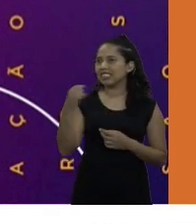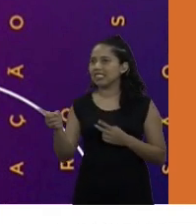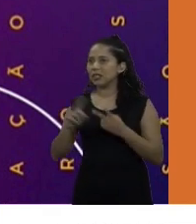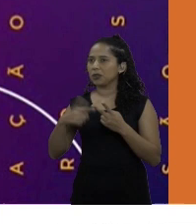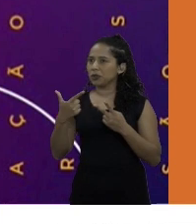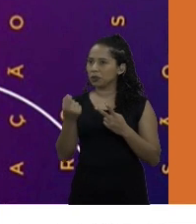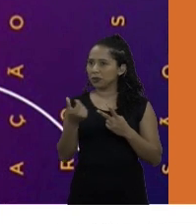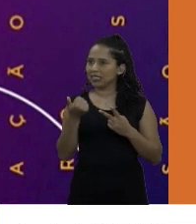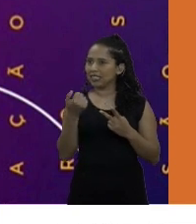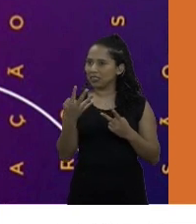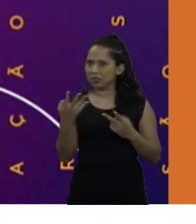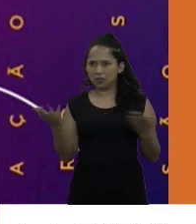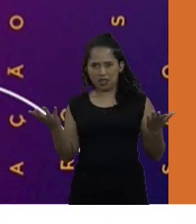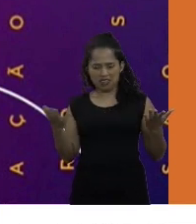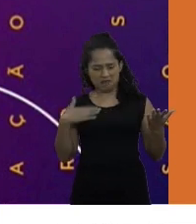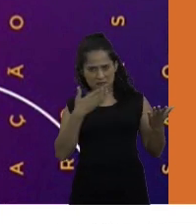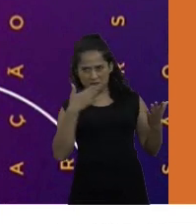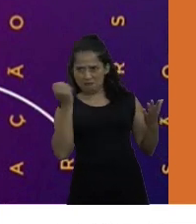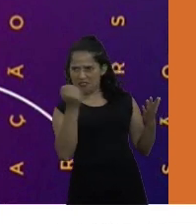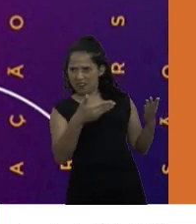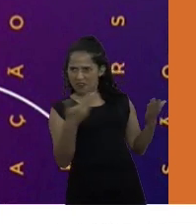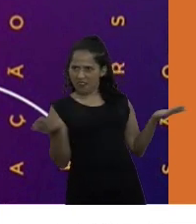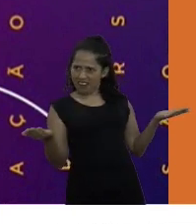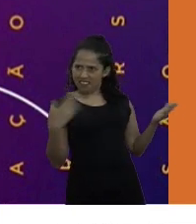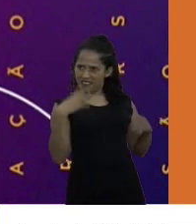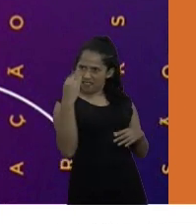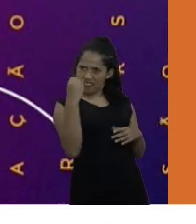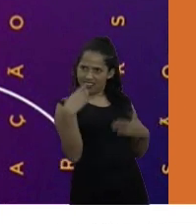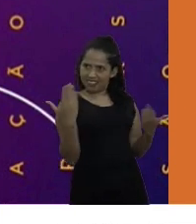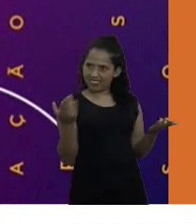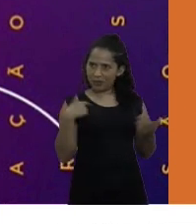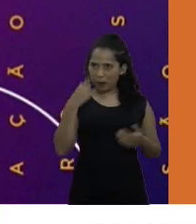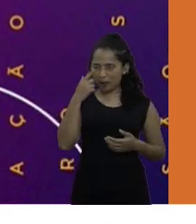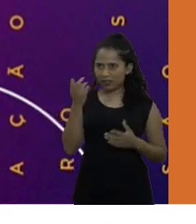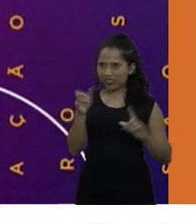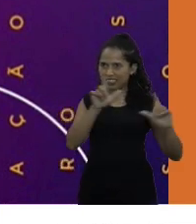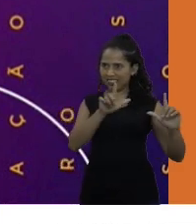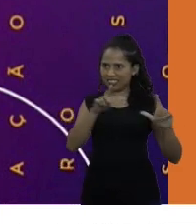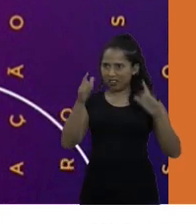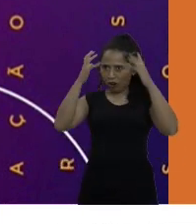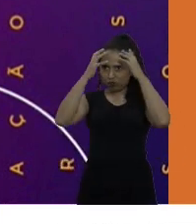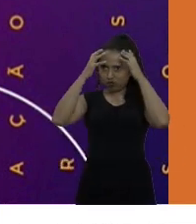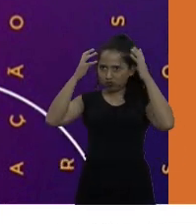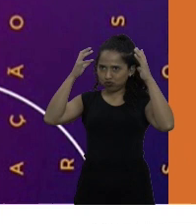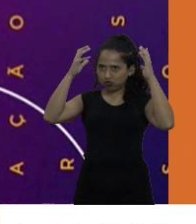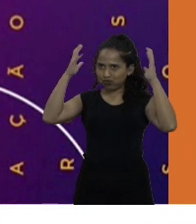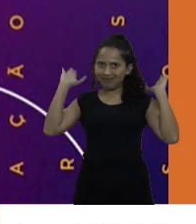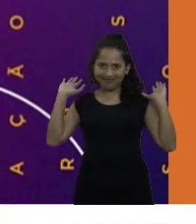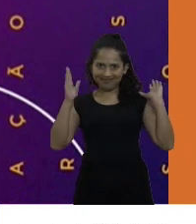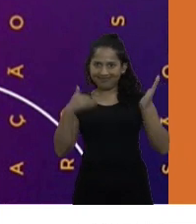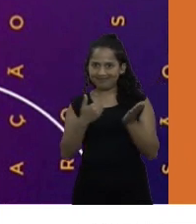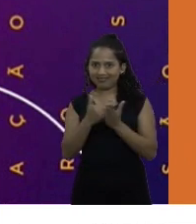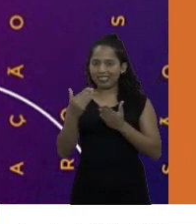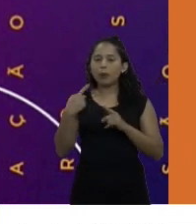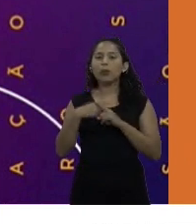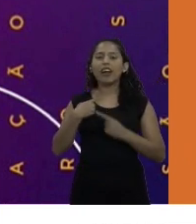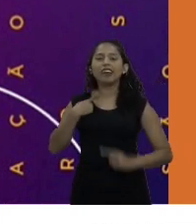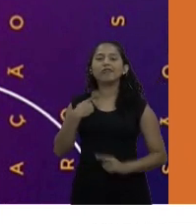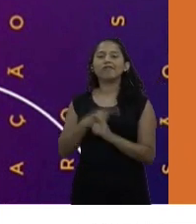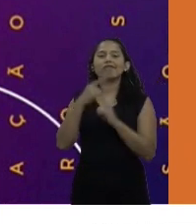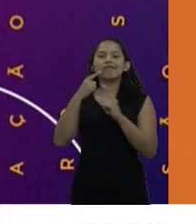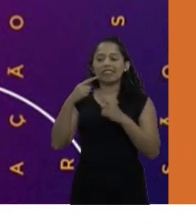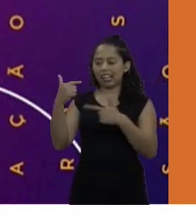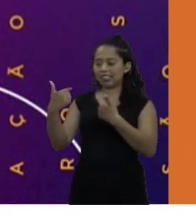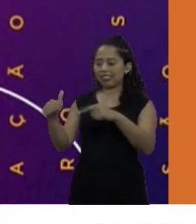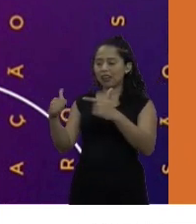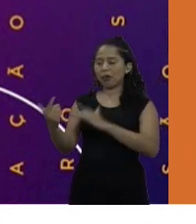fui trabalhar em Nova York. Eu falei, pô, vou fazer um crachá novo, vou tirar a foto. Percebe como meu cabelo já começou a crescer? Eu comecei a me descobrir, o trabalho